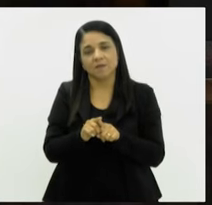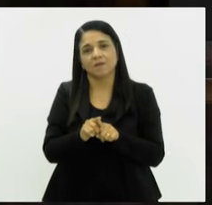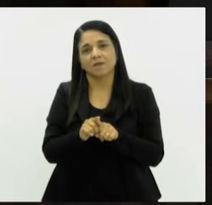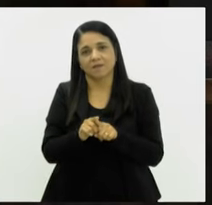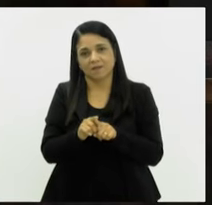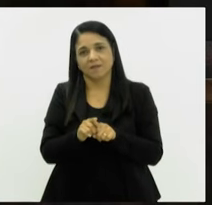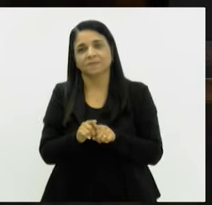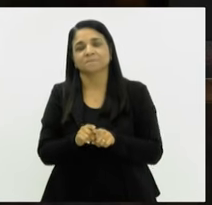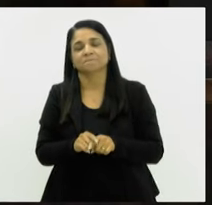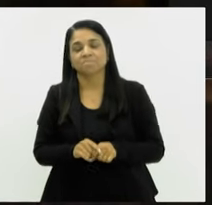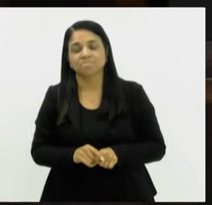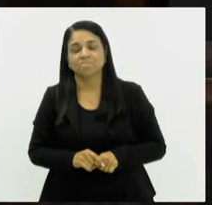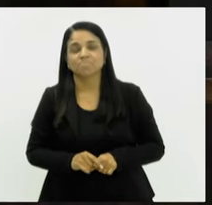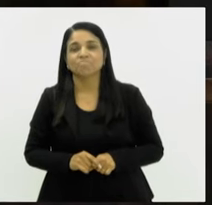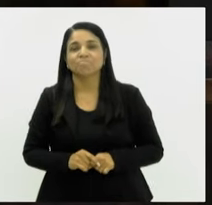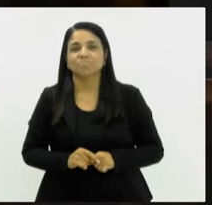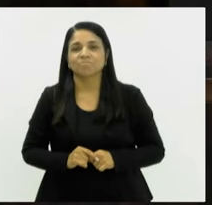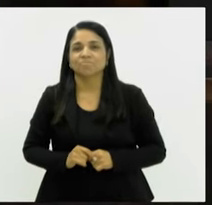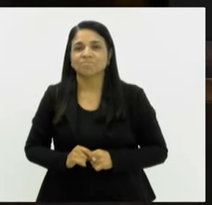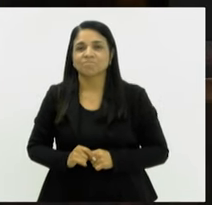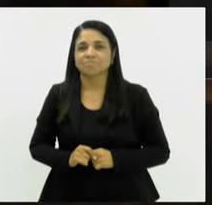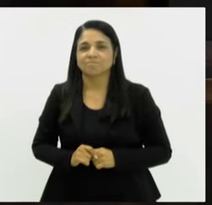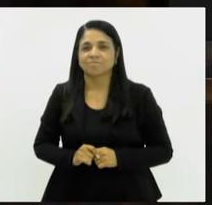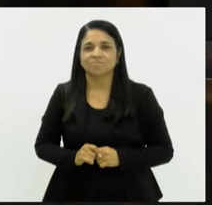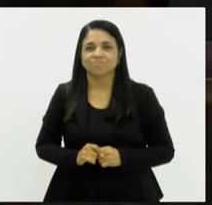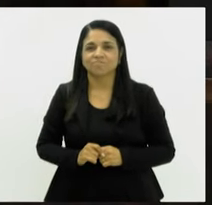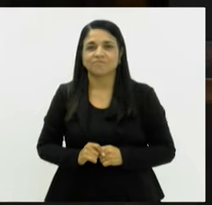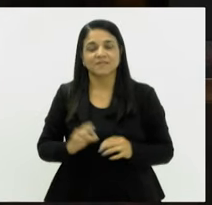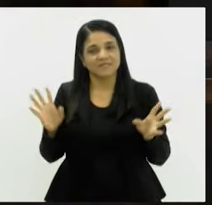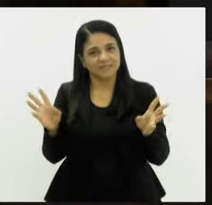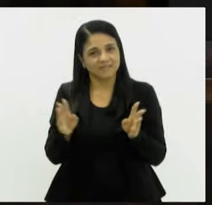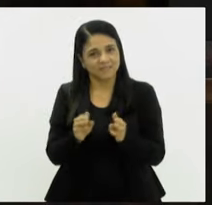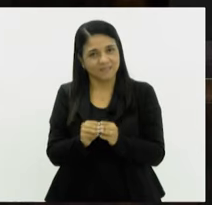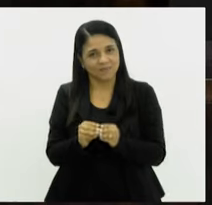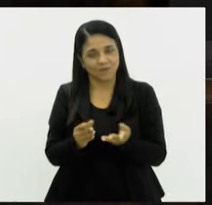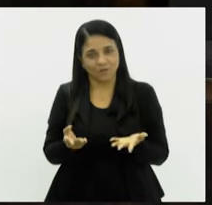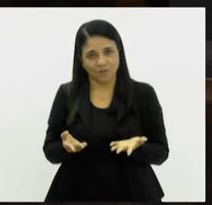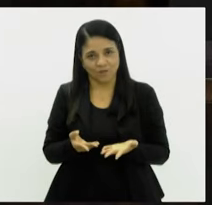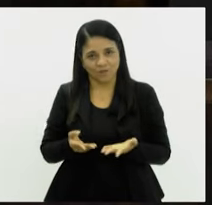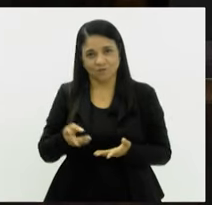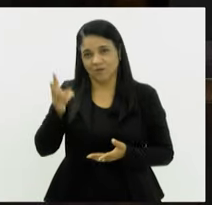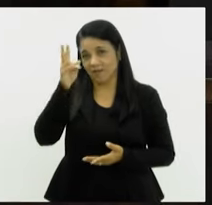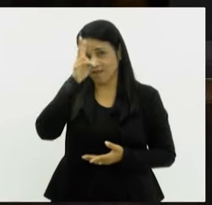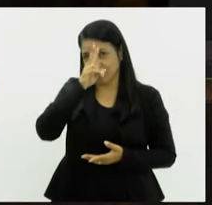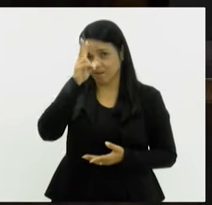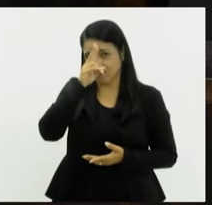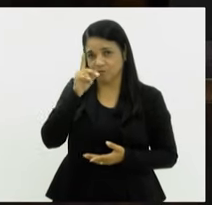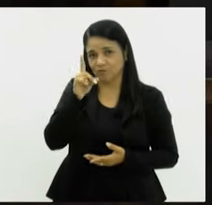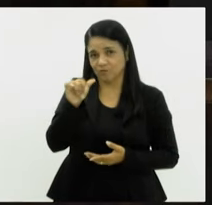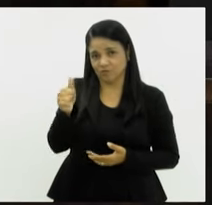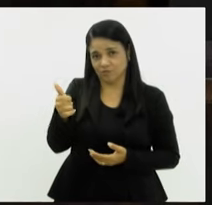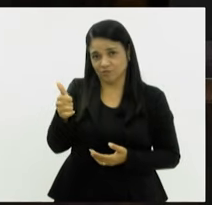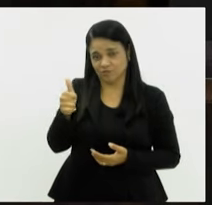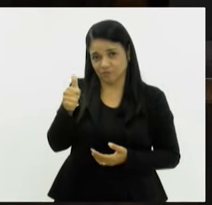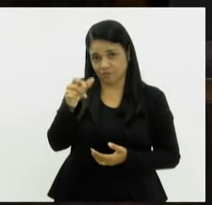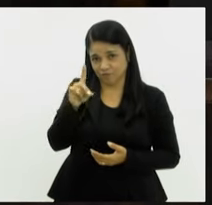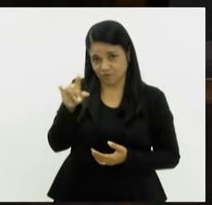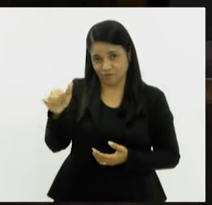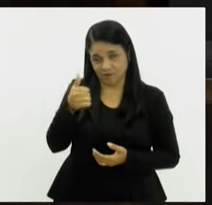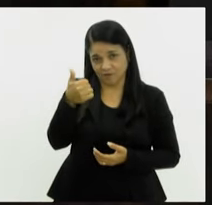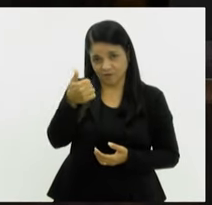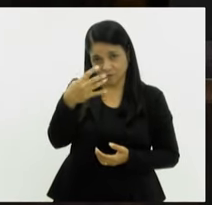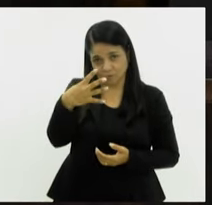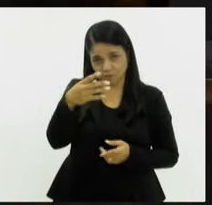políticas nacionais. Então, encerro esse dia também lembrando que no dia 14 de março